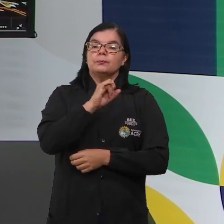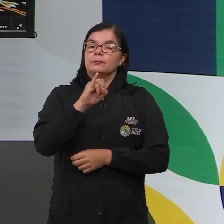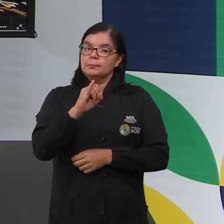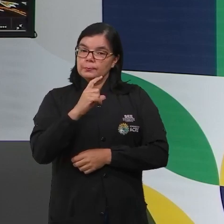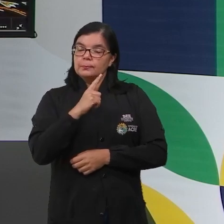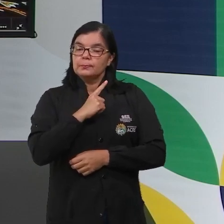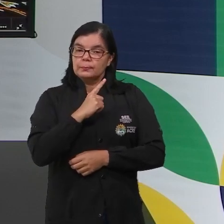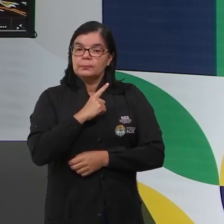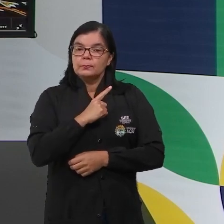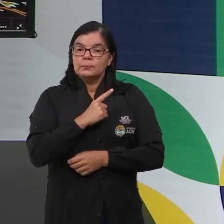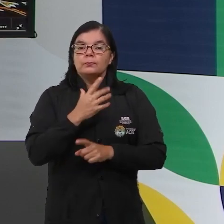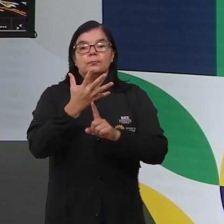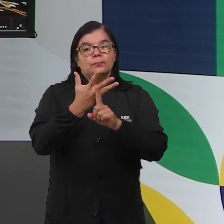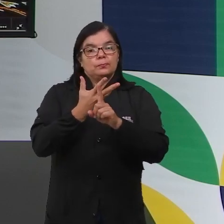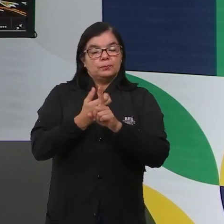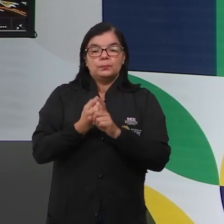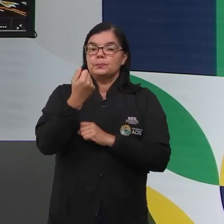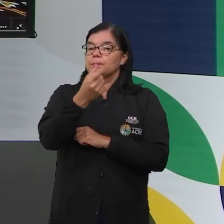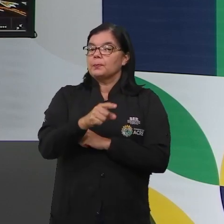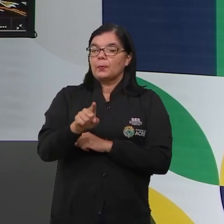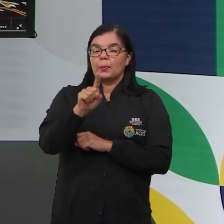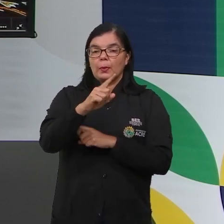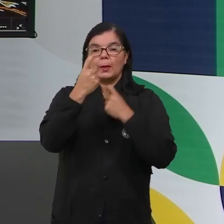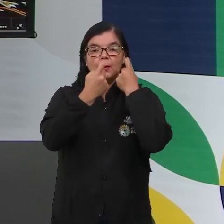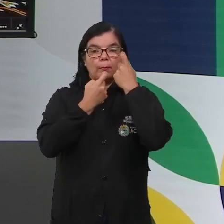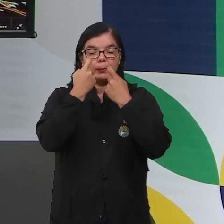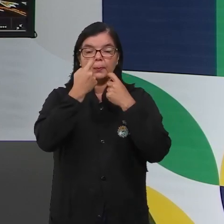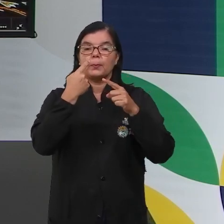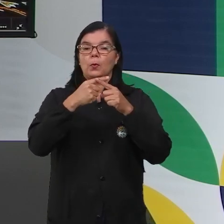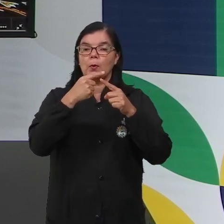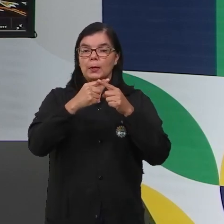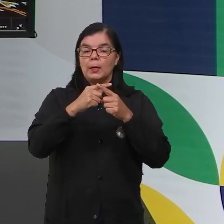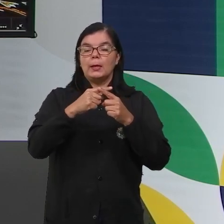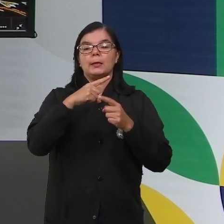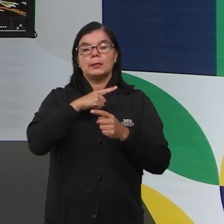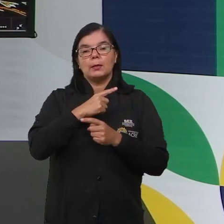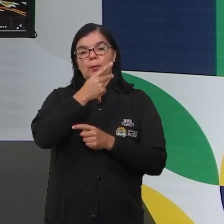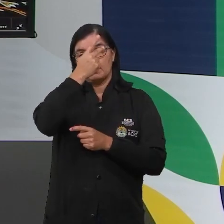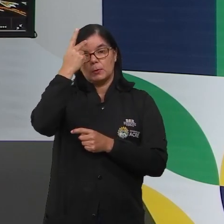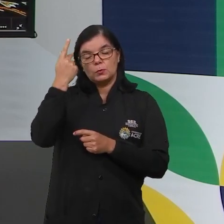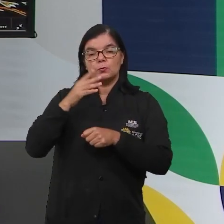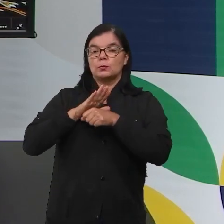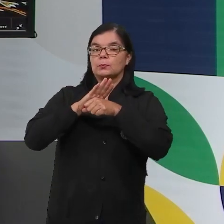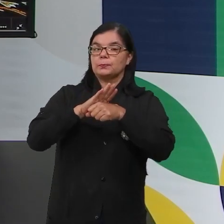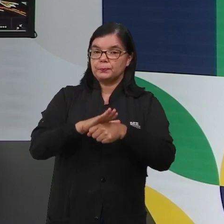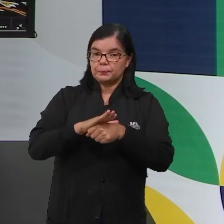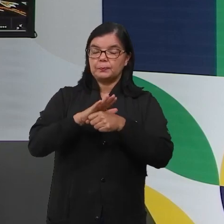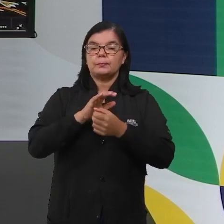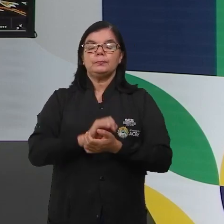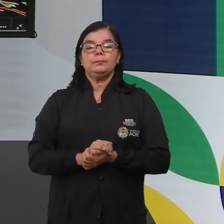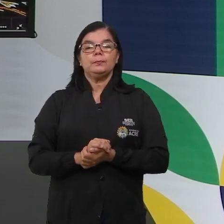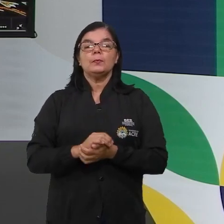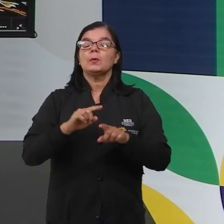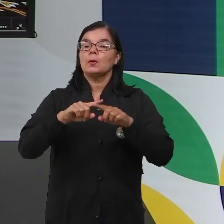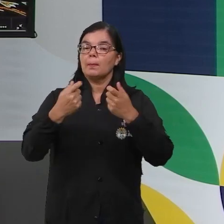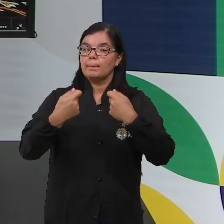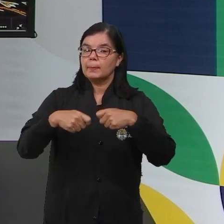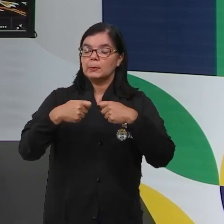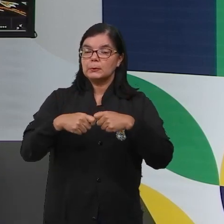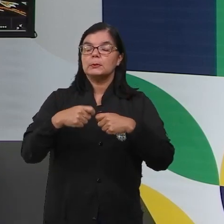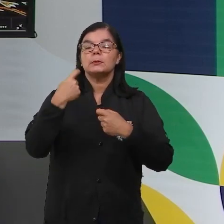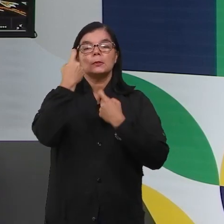curador, o artista ele já não precisa ter essa preocupação, porque alguém vai cuidar disso para ele. Então, esse curador precisa ter